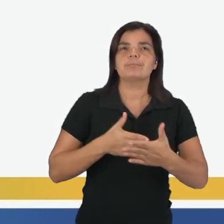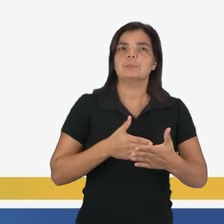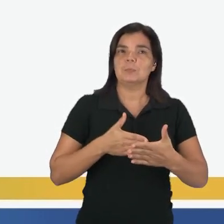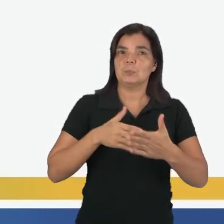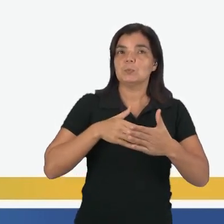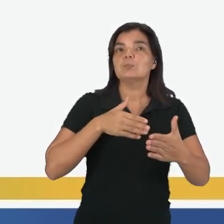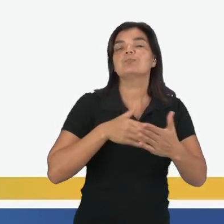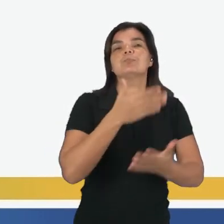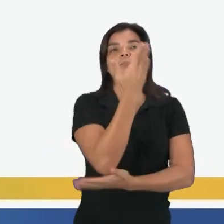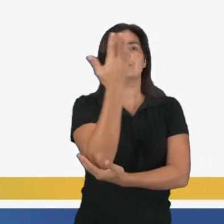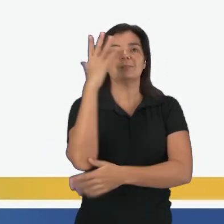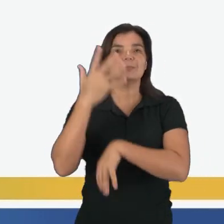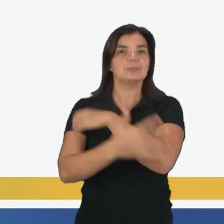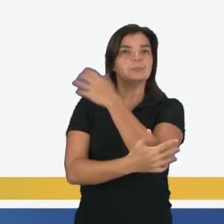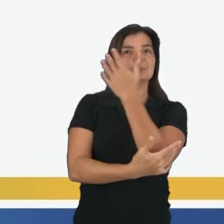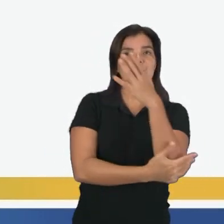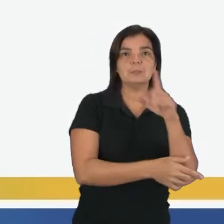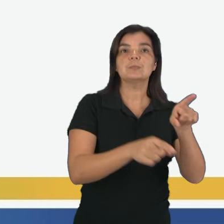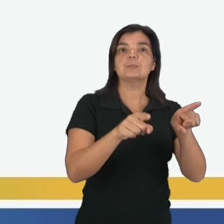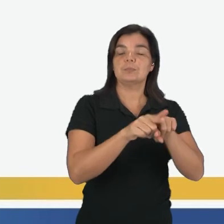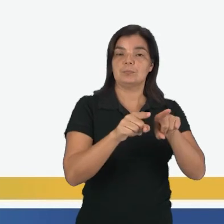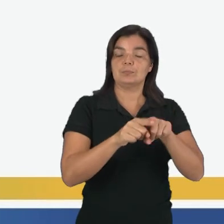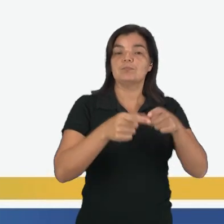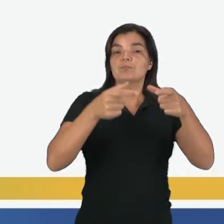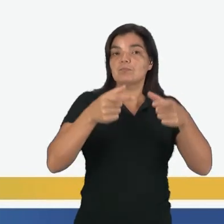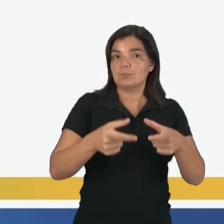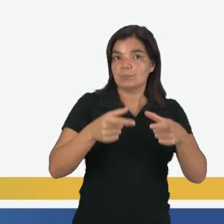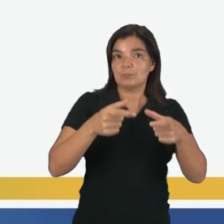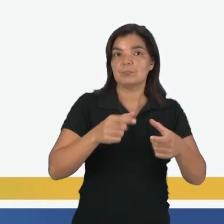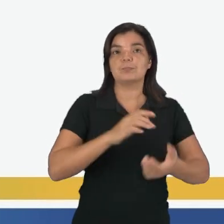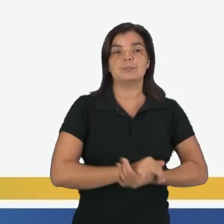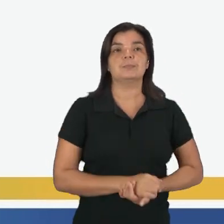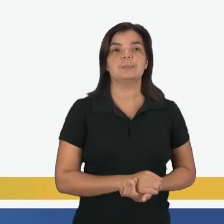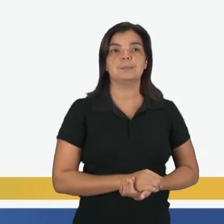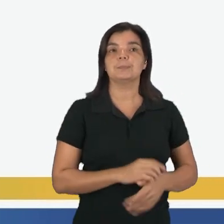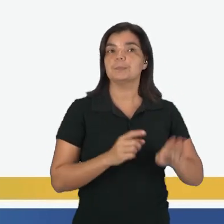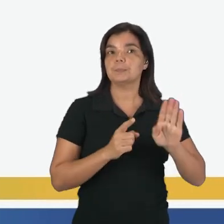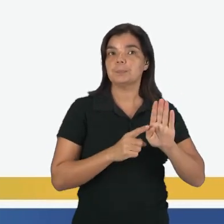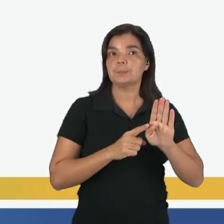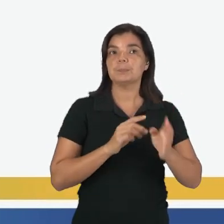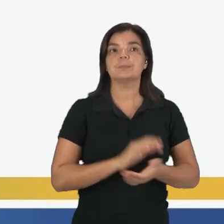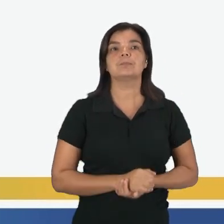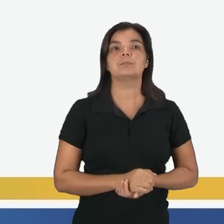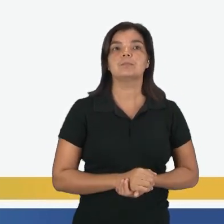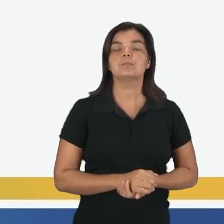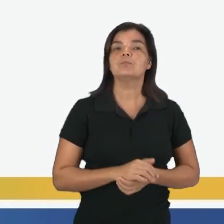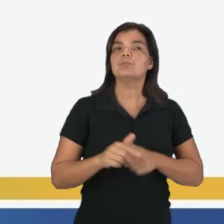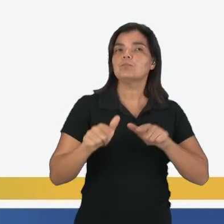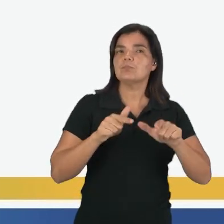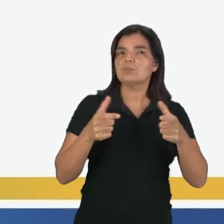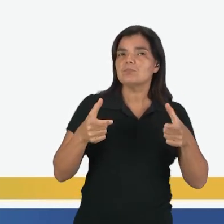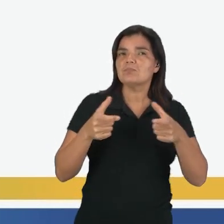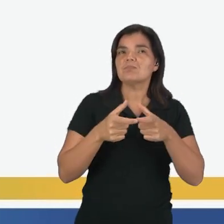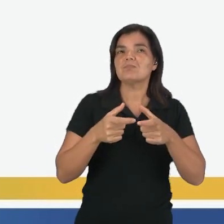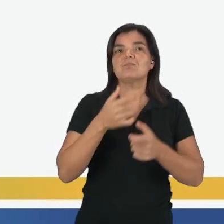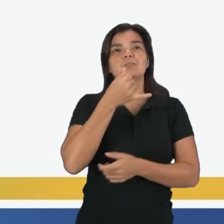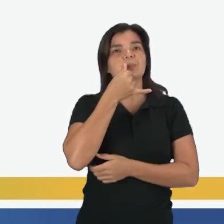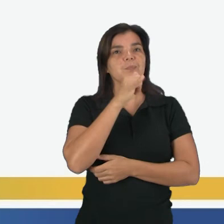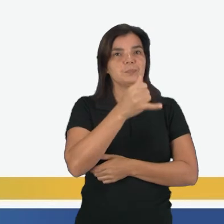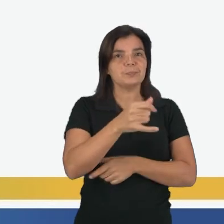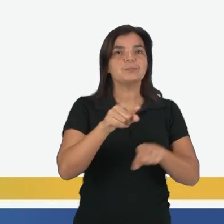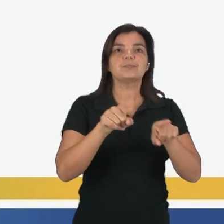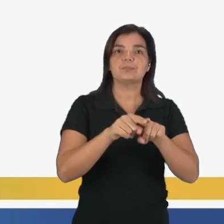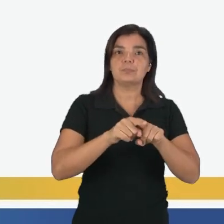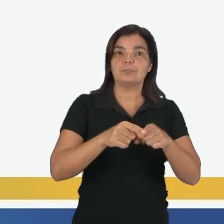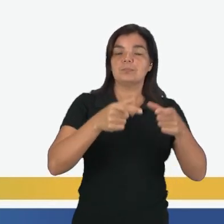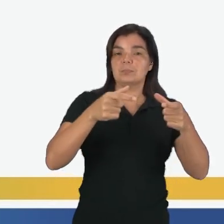A, abrangente impacto ambiental gerado por meio da sua instalação. Letra B, emprego restrito da